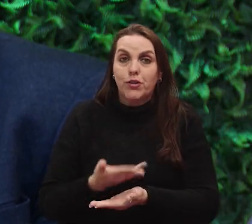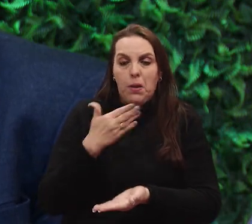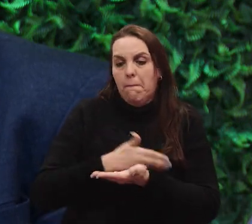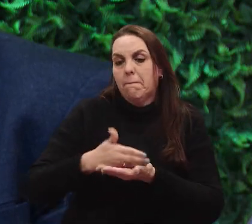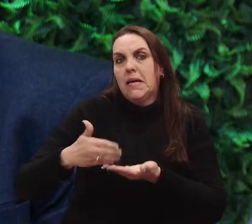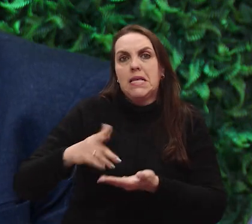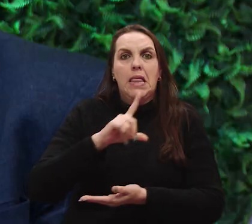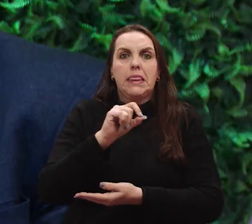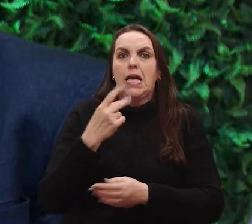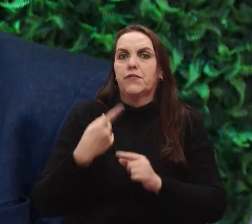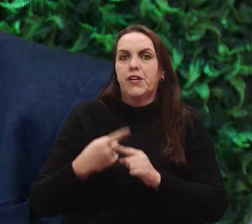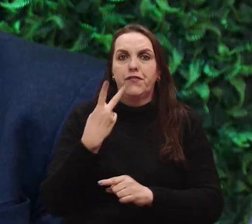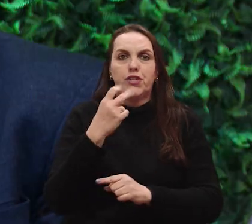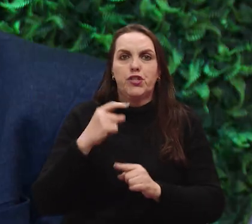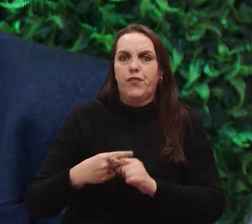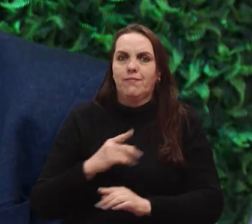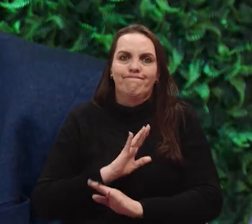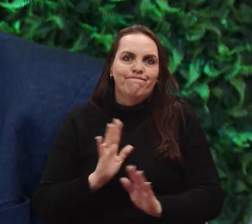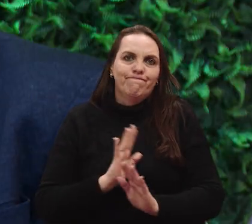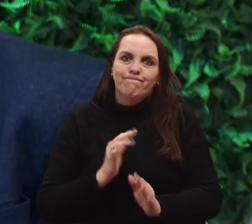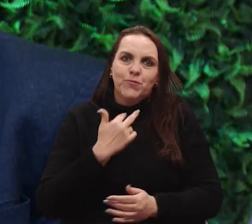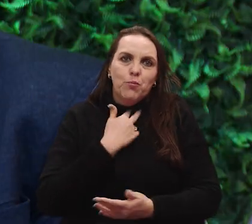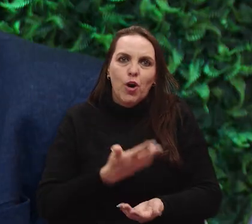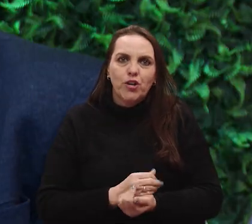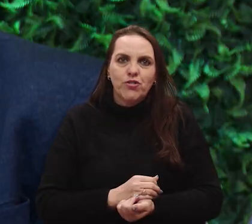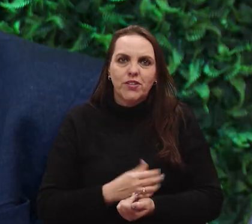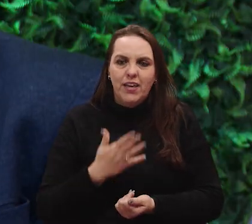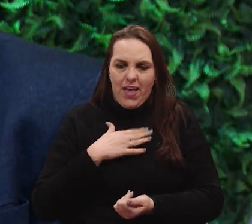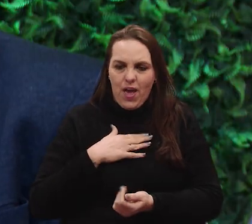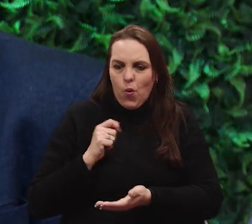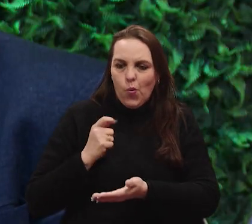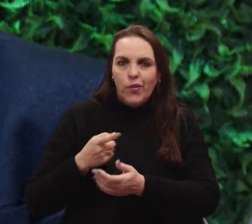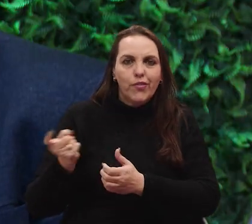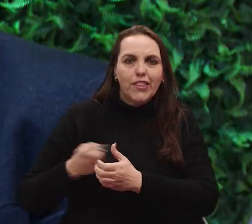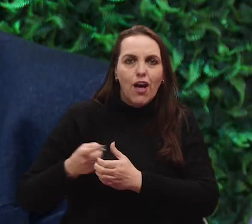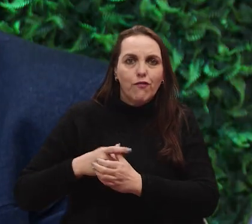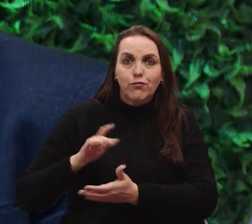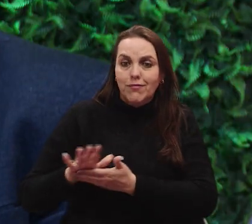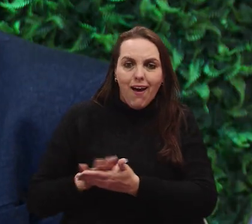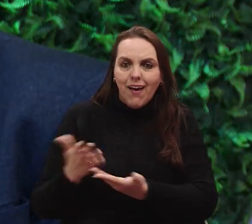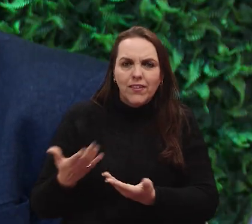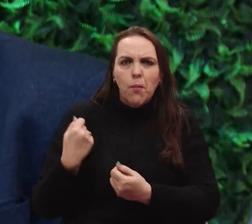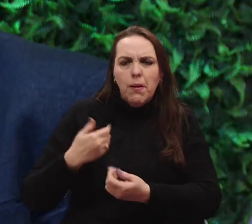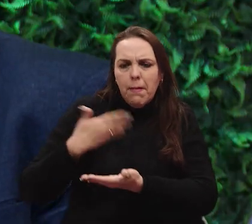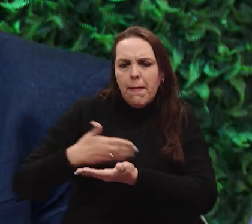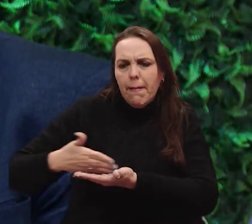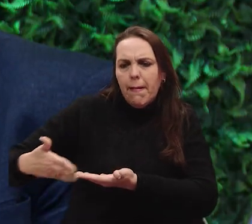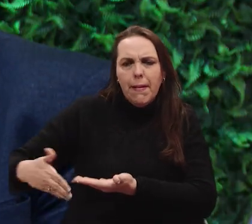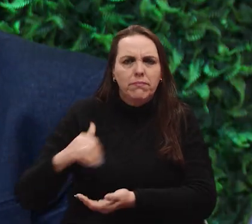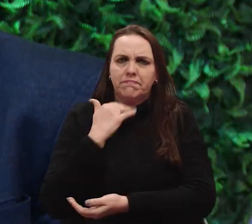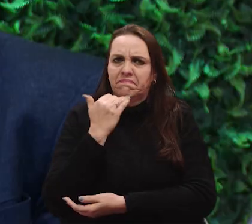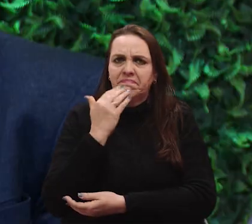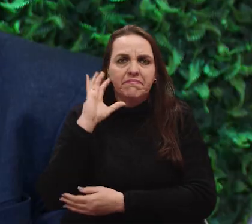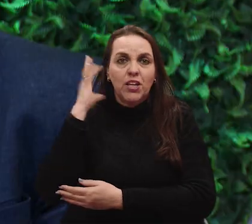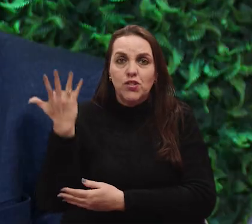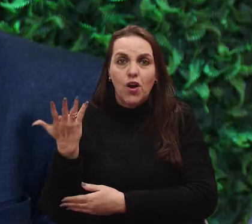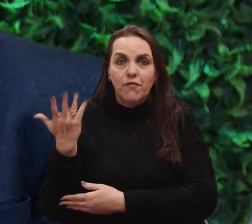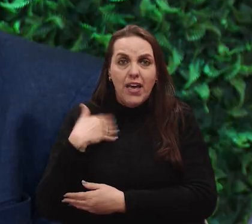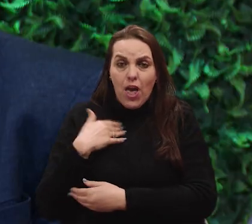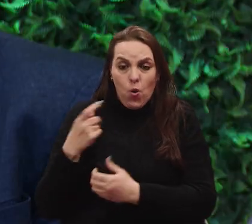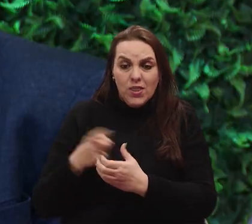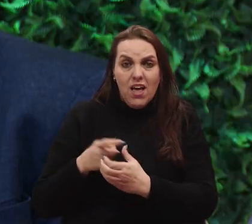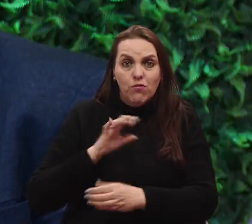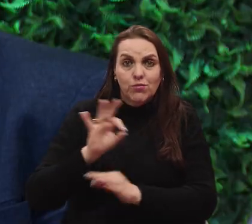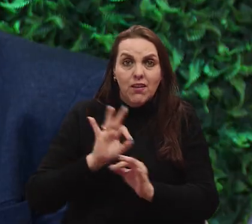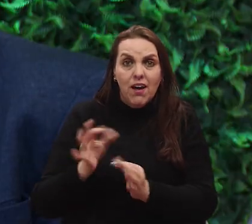parcelar em 10, 20 vezes. A questão é que se eu não devo, por que eu vou parcelar? Pode ser em 20 vezes. Não resolve, né? Não resolve? Não, eu vou parcelar uma coisa que eu não